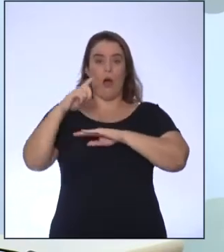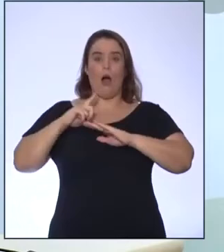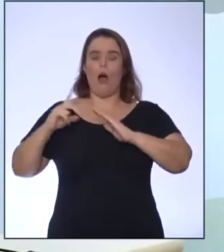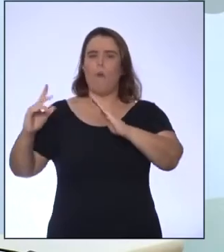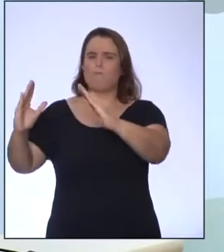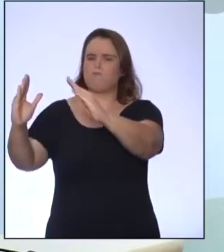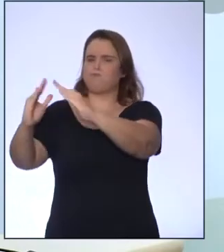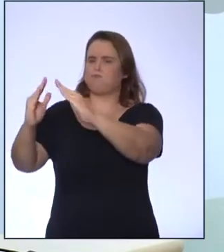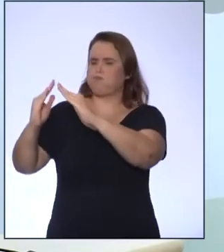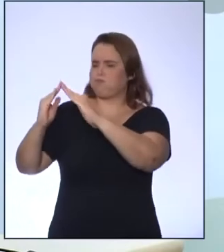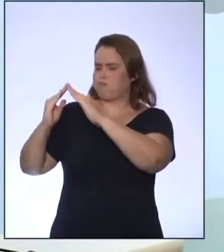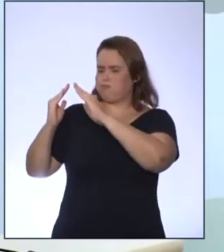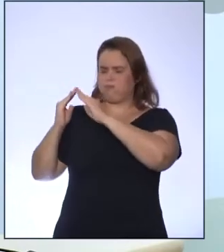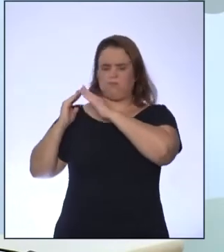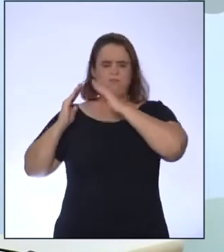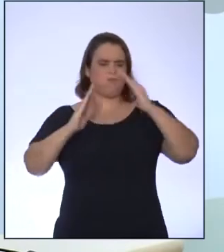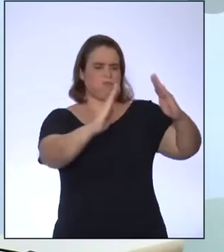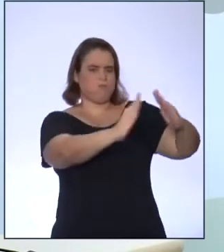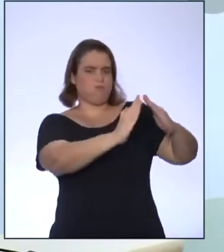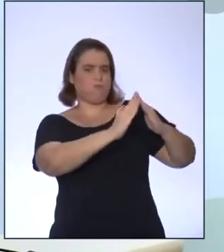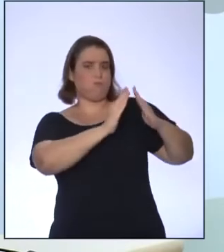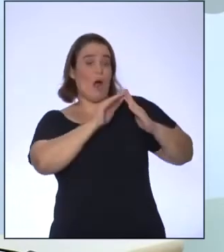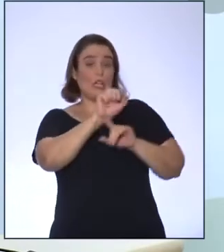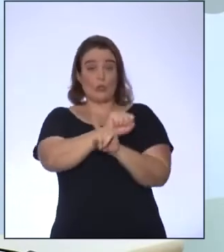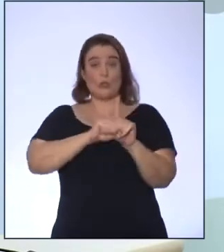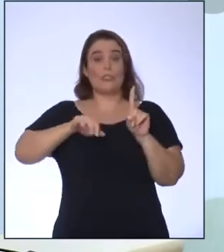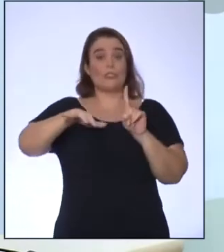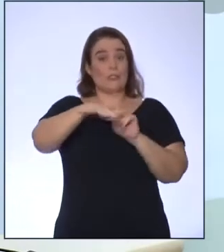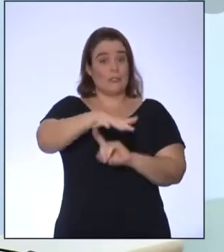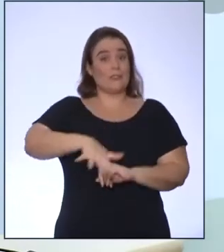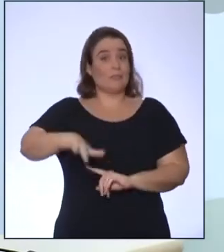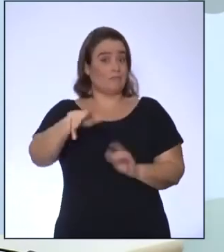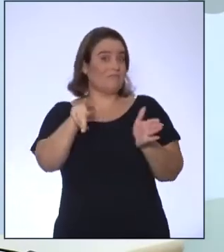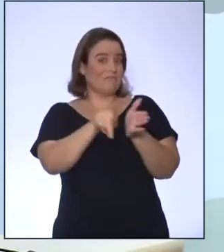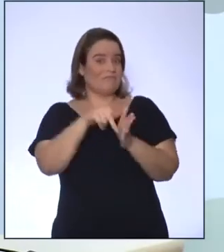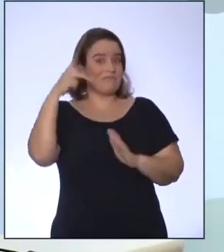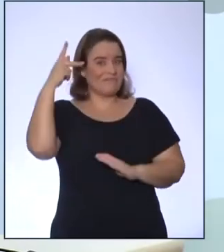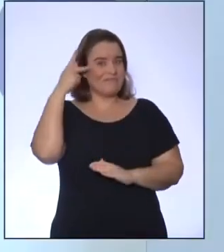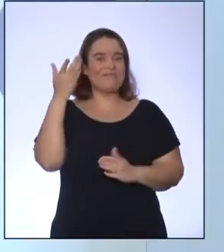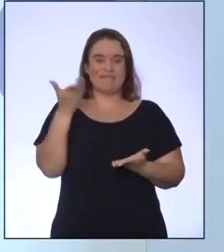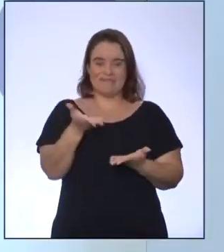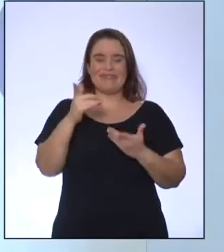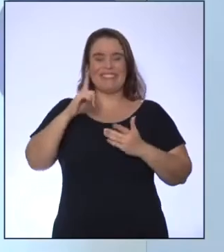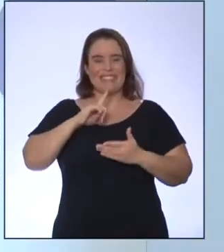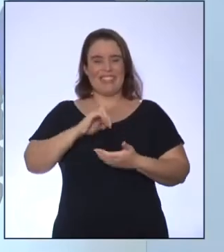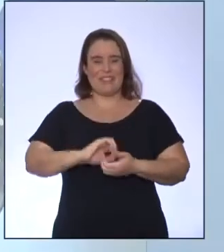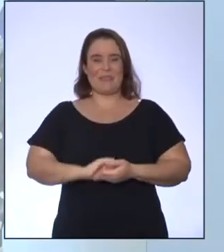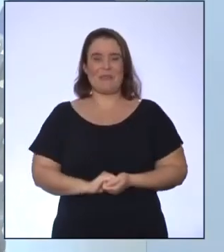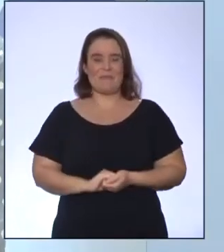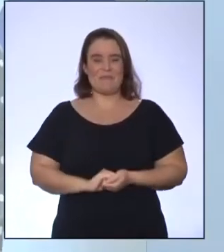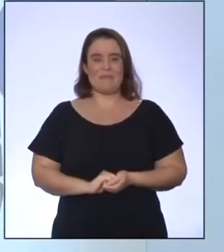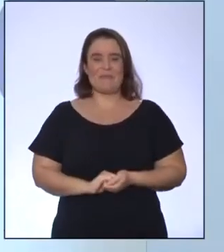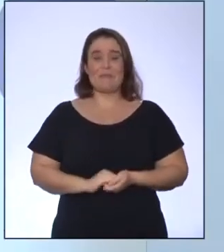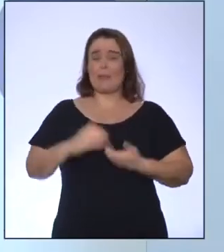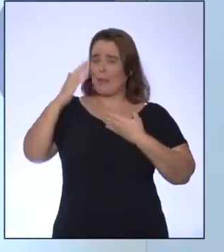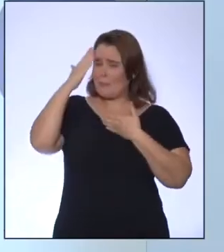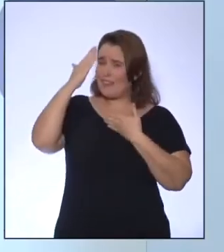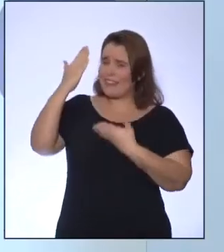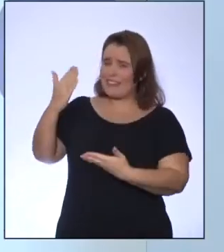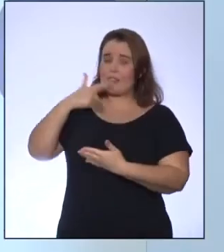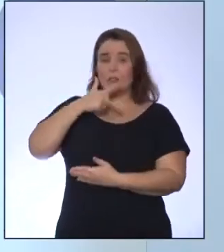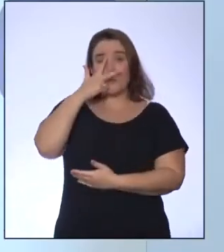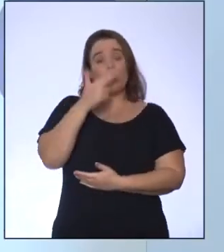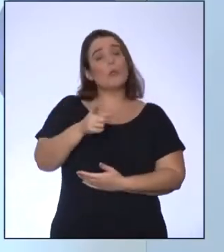sociedade paulista, e o que a gente tem na imagem hoje. Obrigada, professora. Eu acho que todos aí que